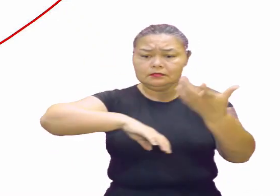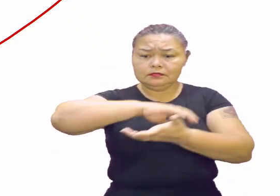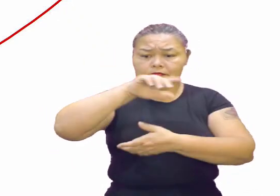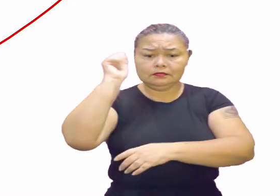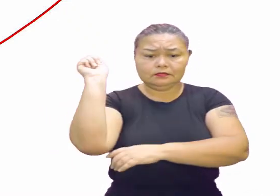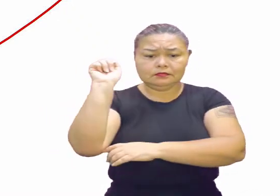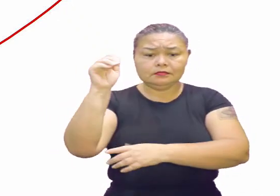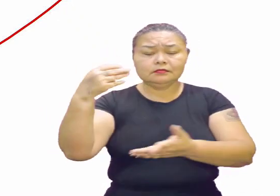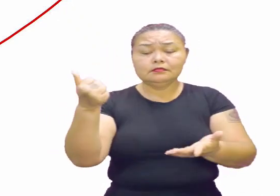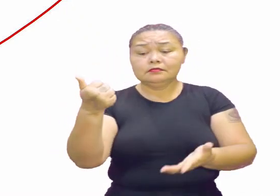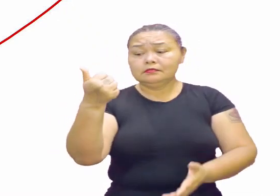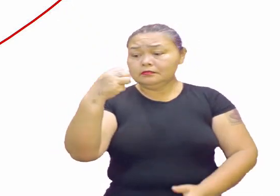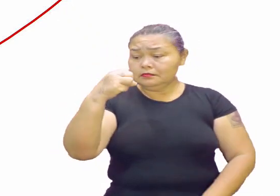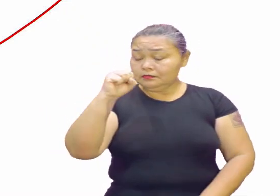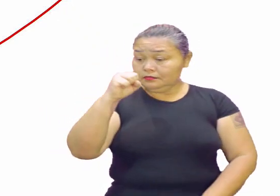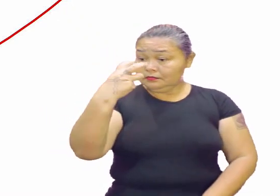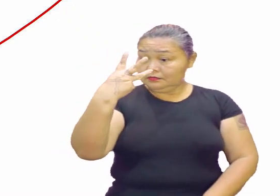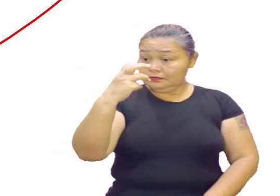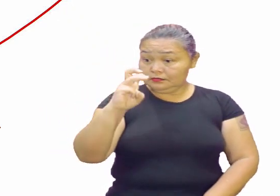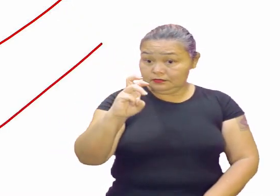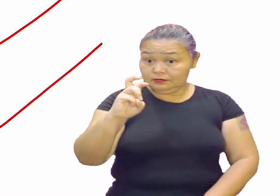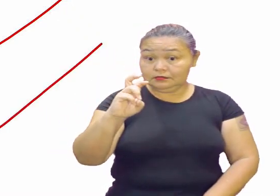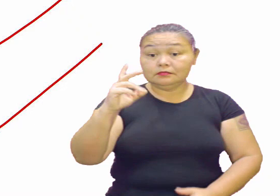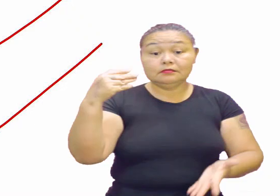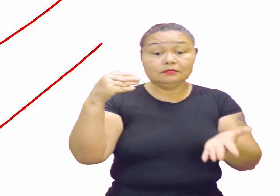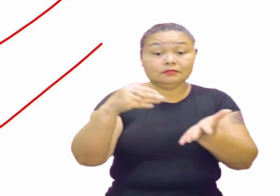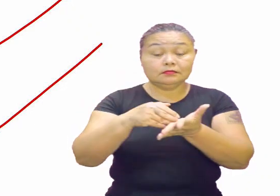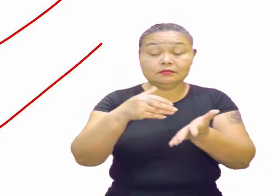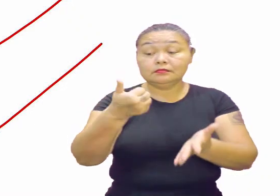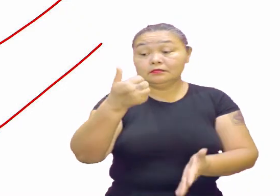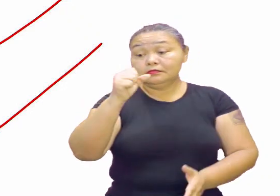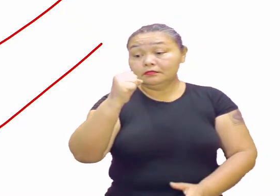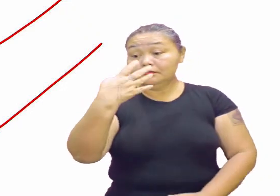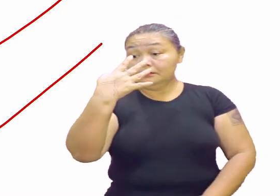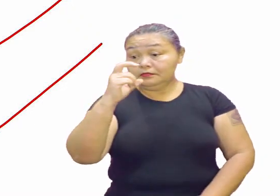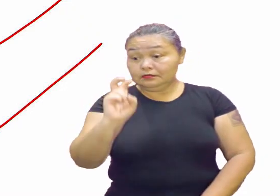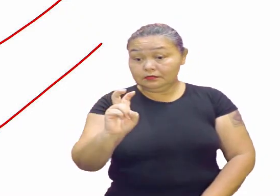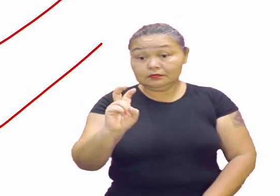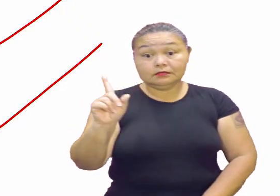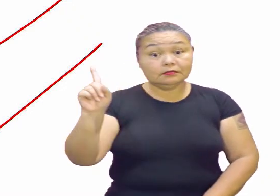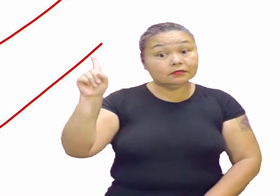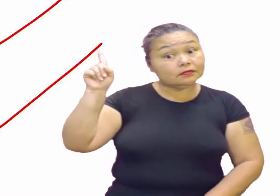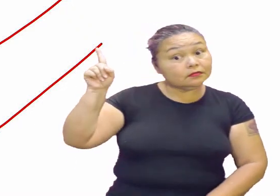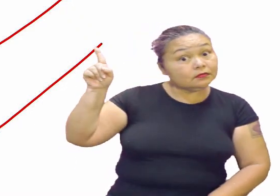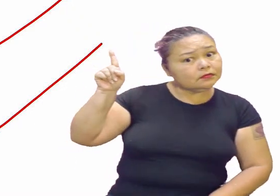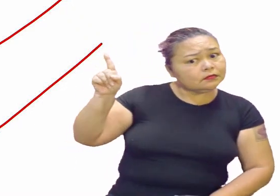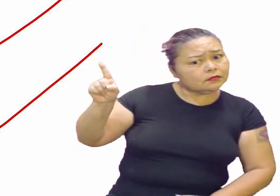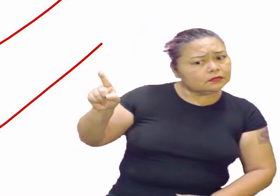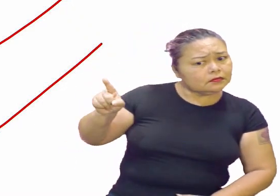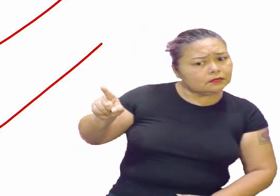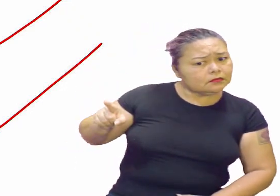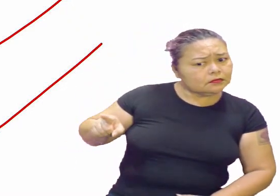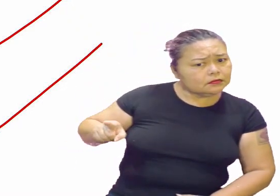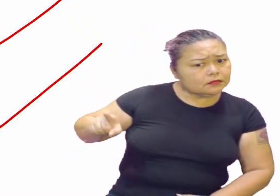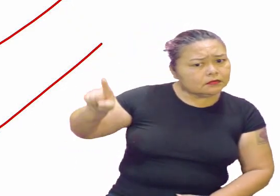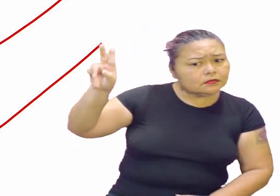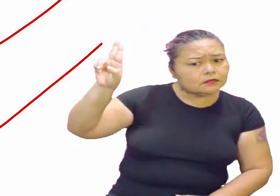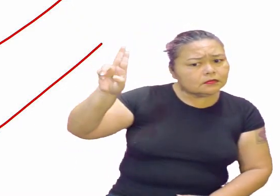de 35 até 45. Então, observem que